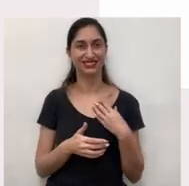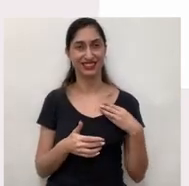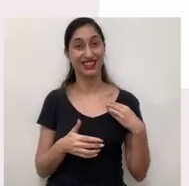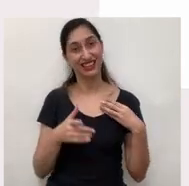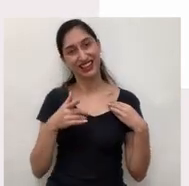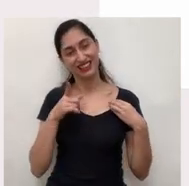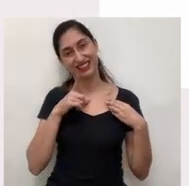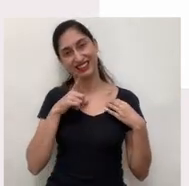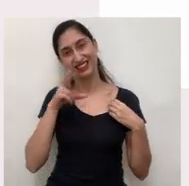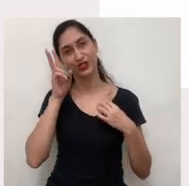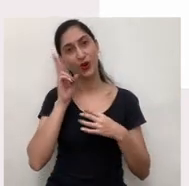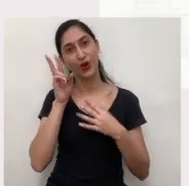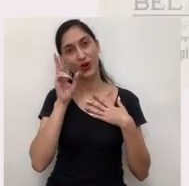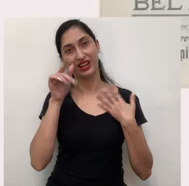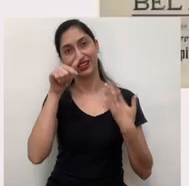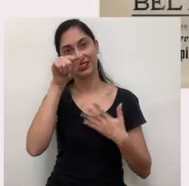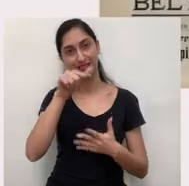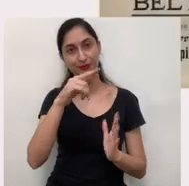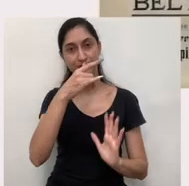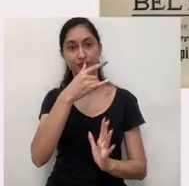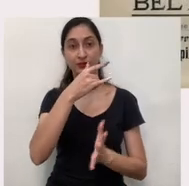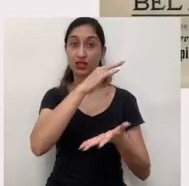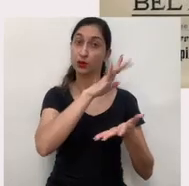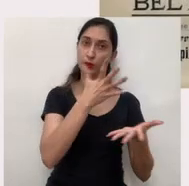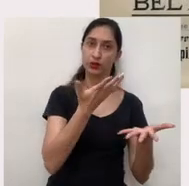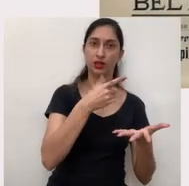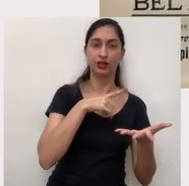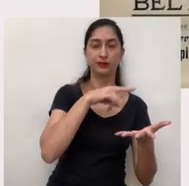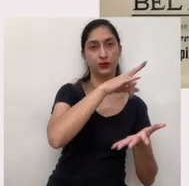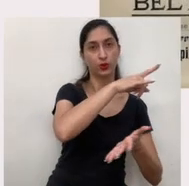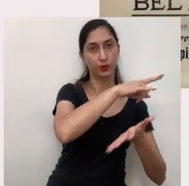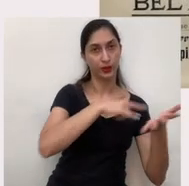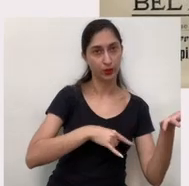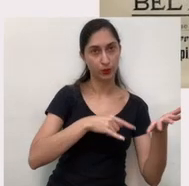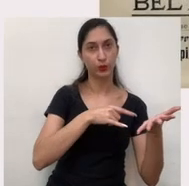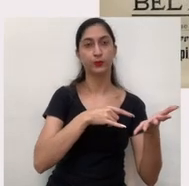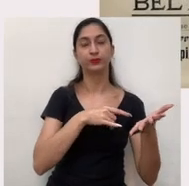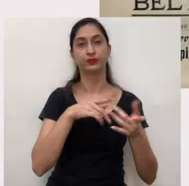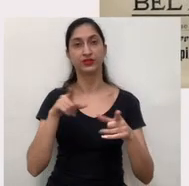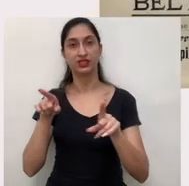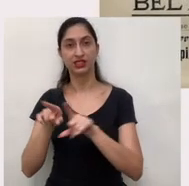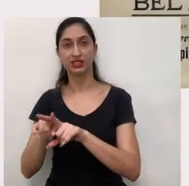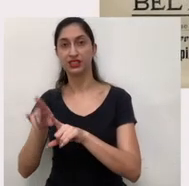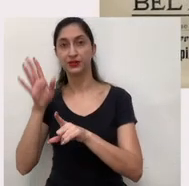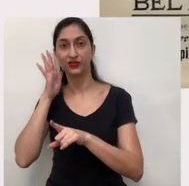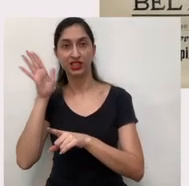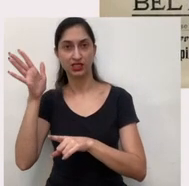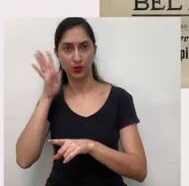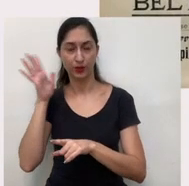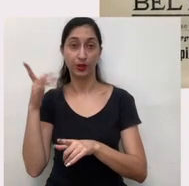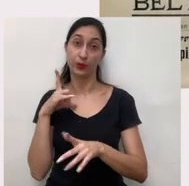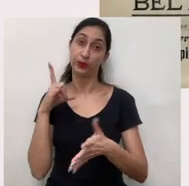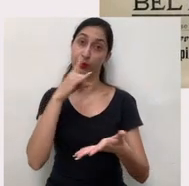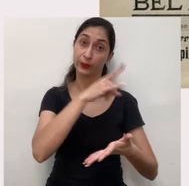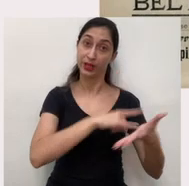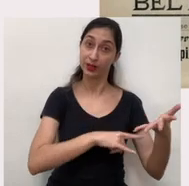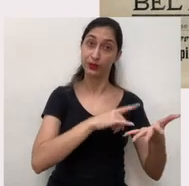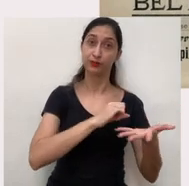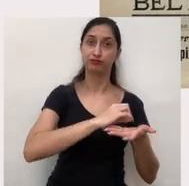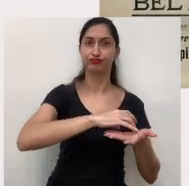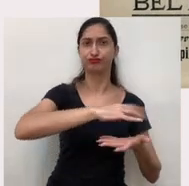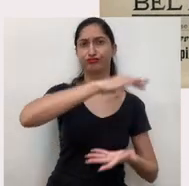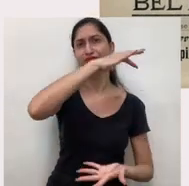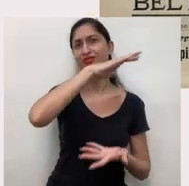pode passar entre o documento e a ficção. Bom, documentos não faltaram, ainda que